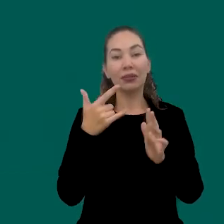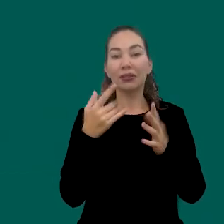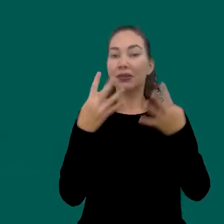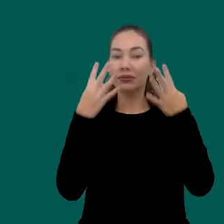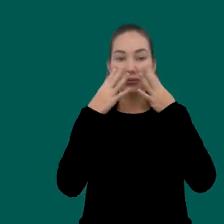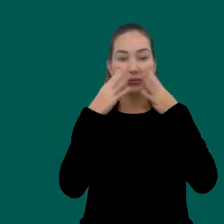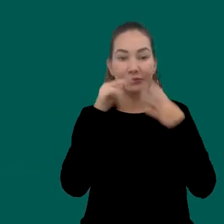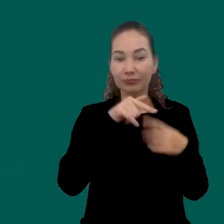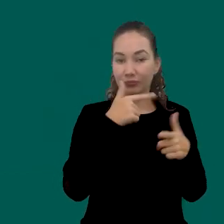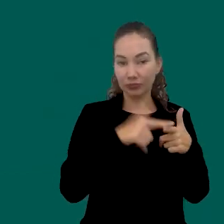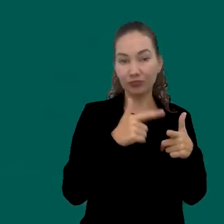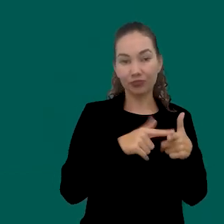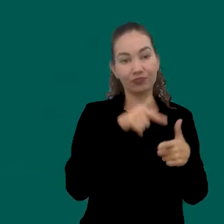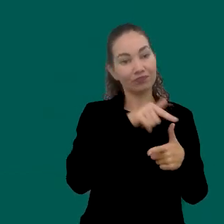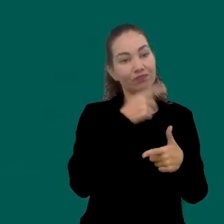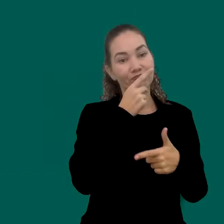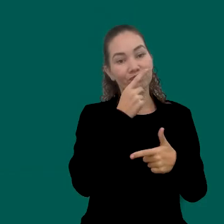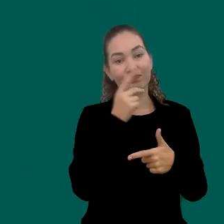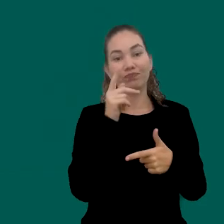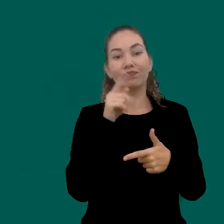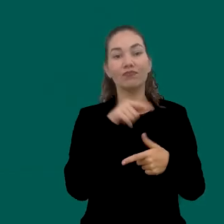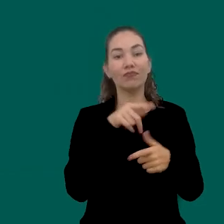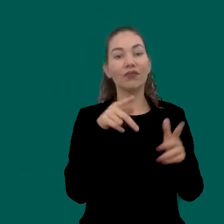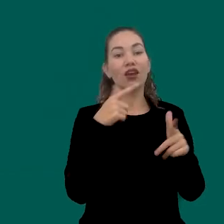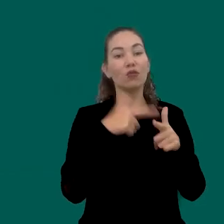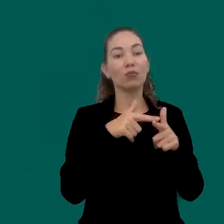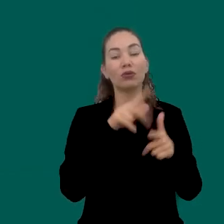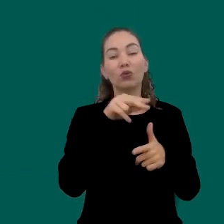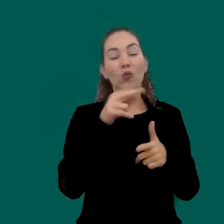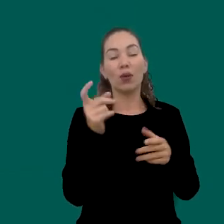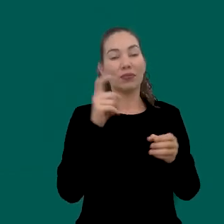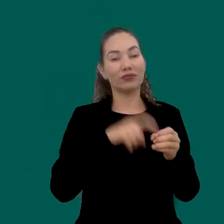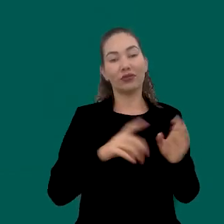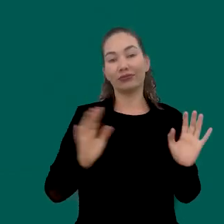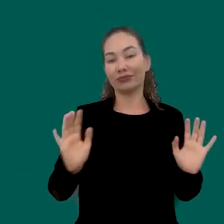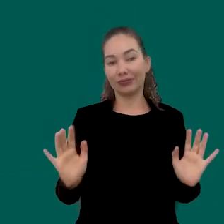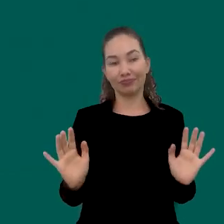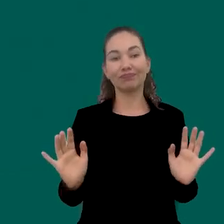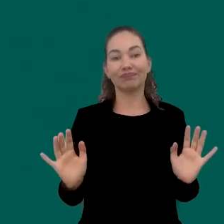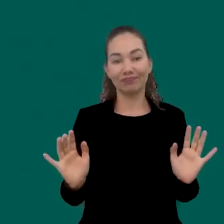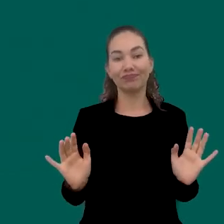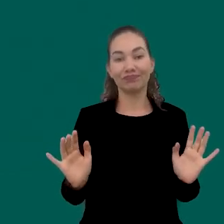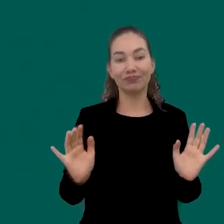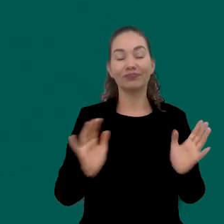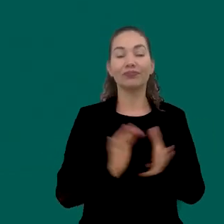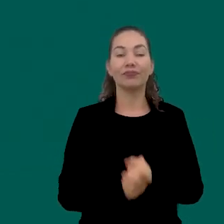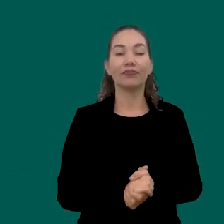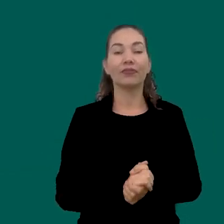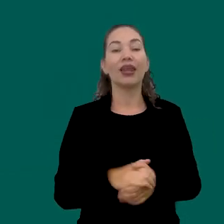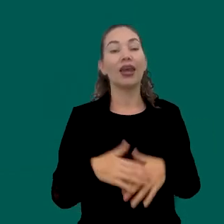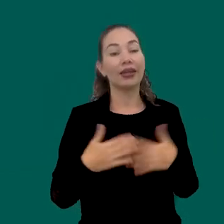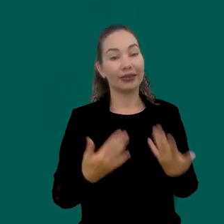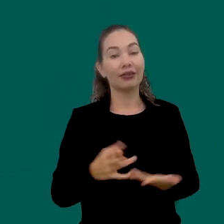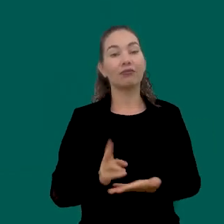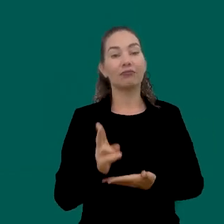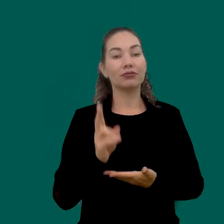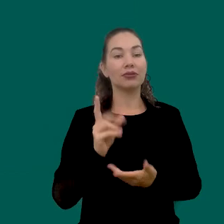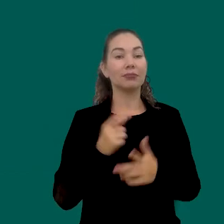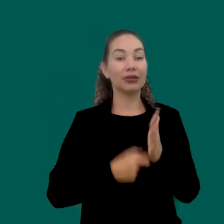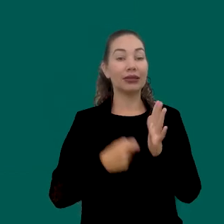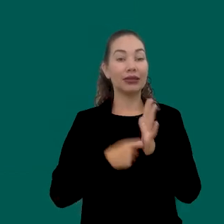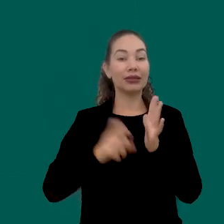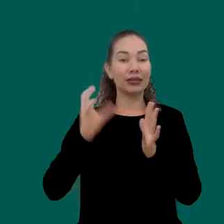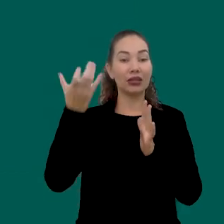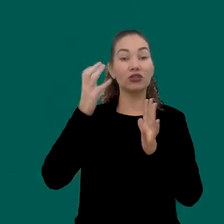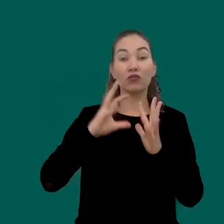aquele problema dele, ele vai falar daquele problema dele para mais 10. Então, a gente tenta sempre resolver todos